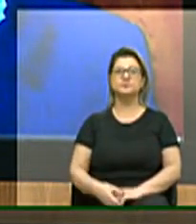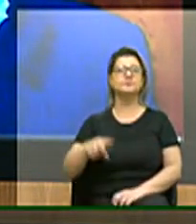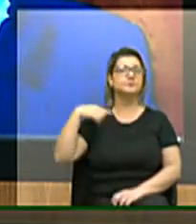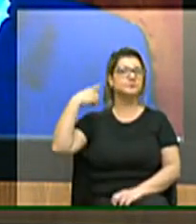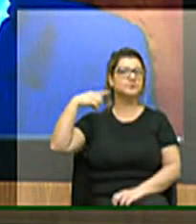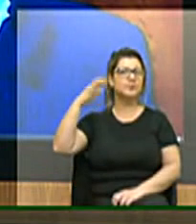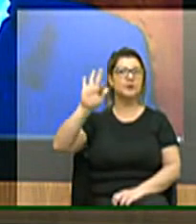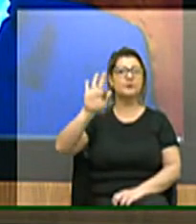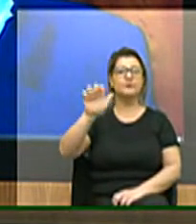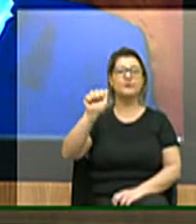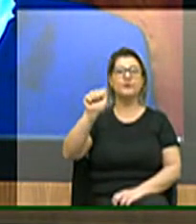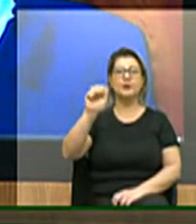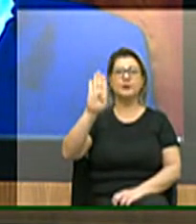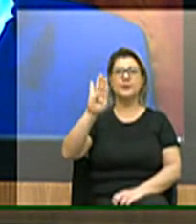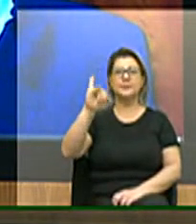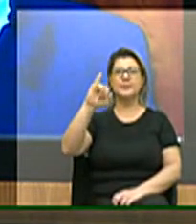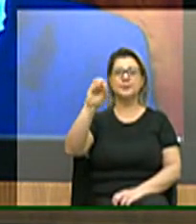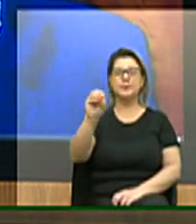Deputado Fábio Branco.